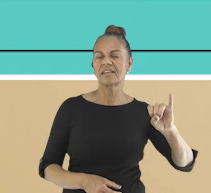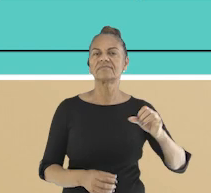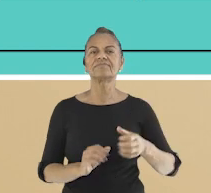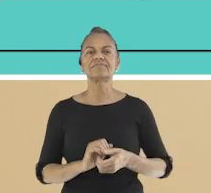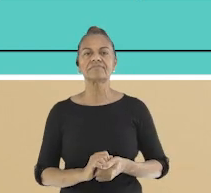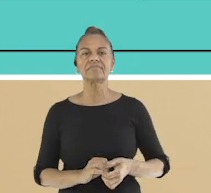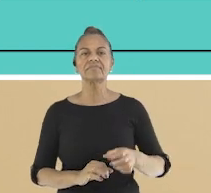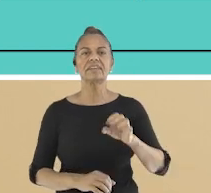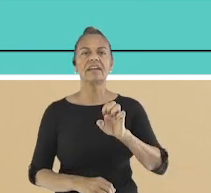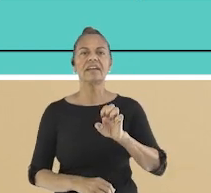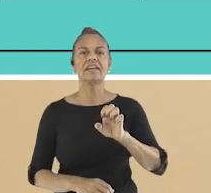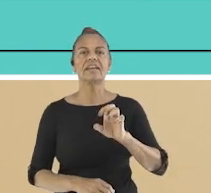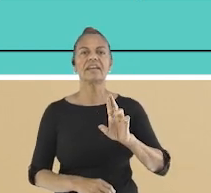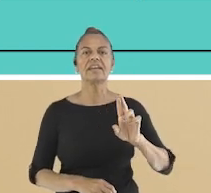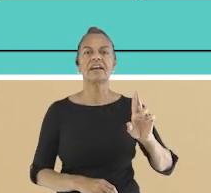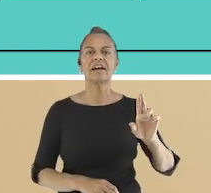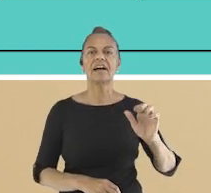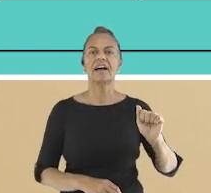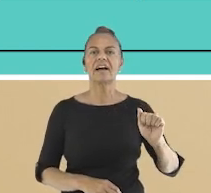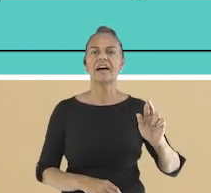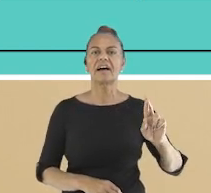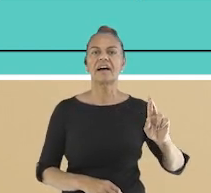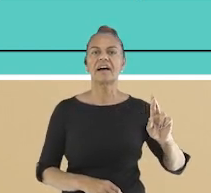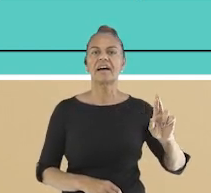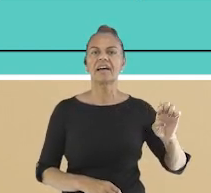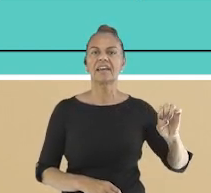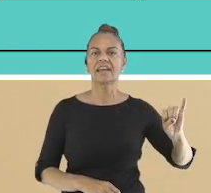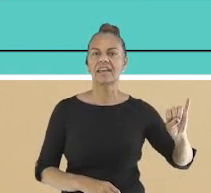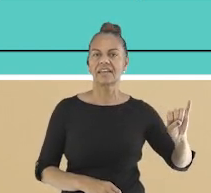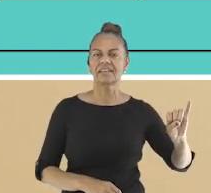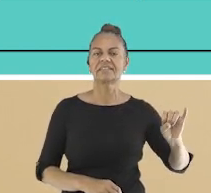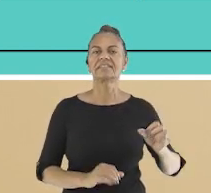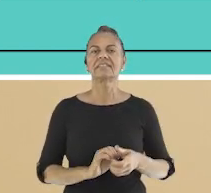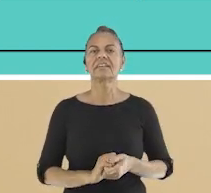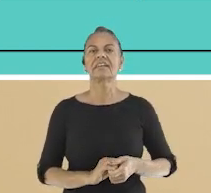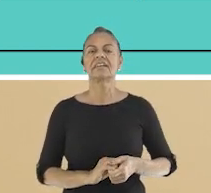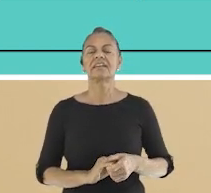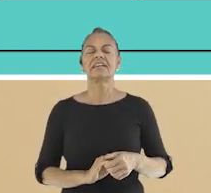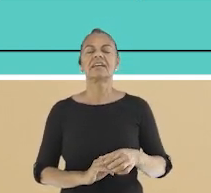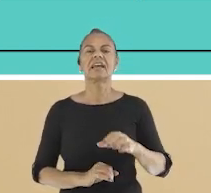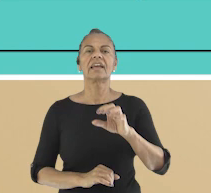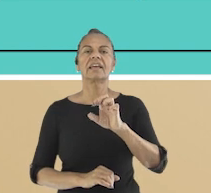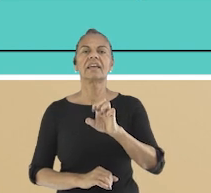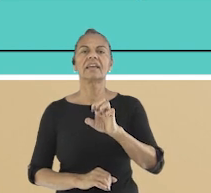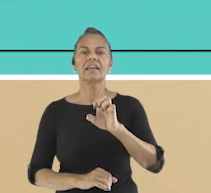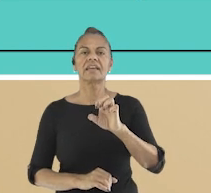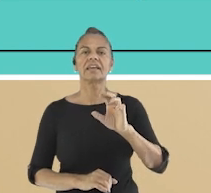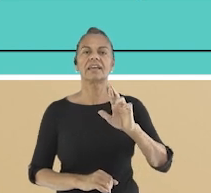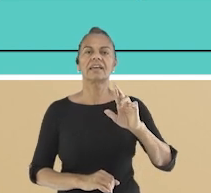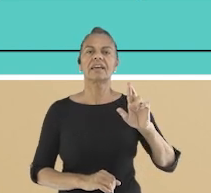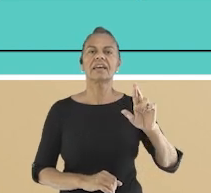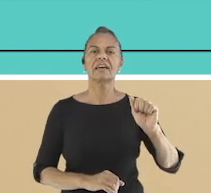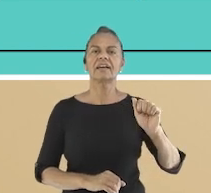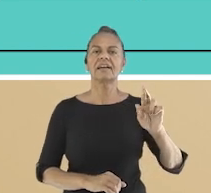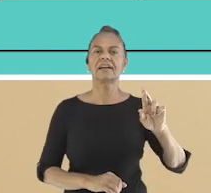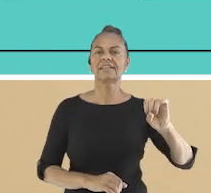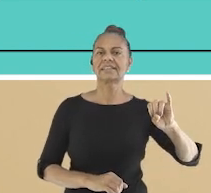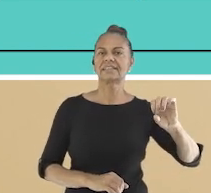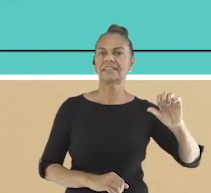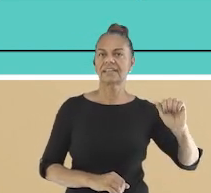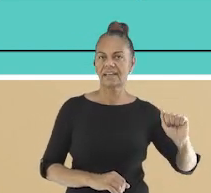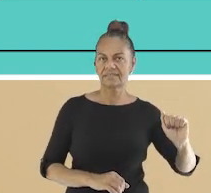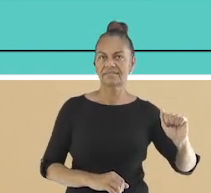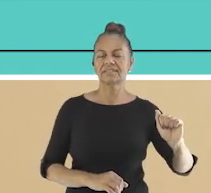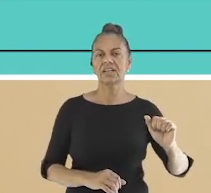que perfeito, eu errara. Futuro do presente, eu errarei. E futuro do pretérito, eu erraria.